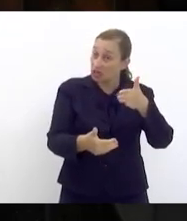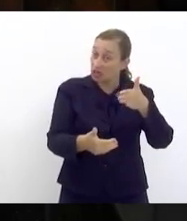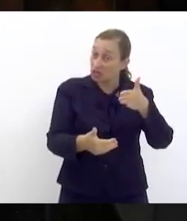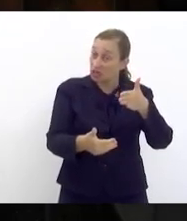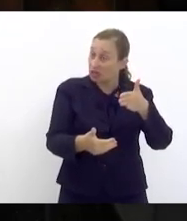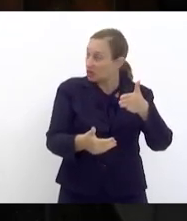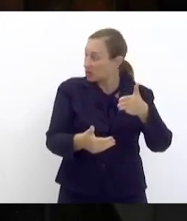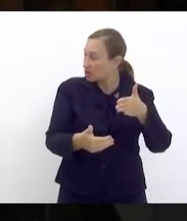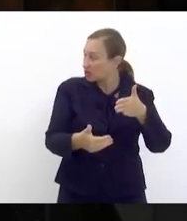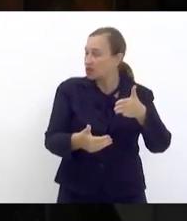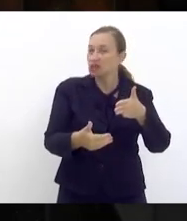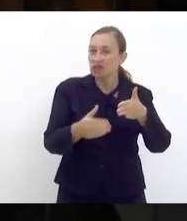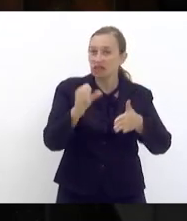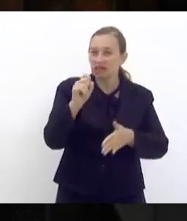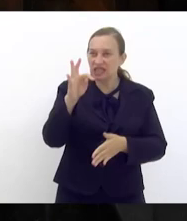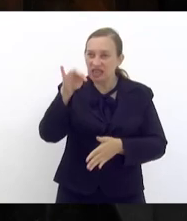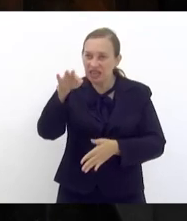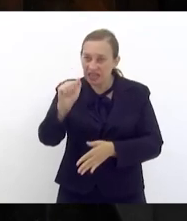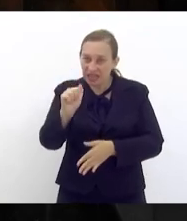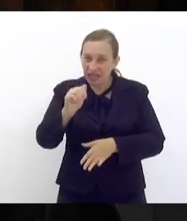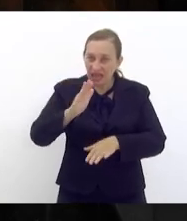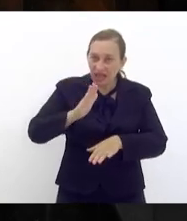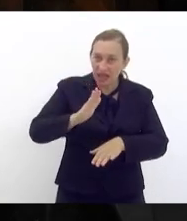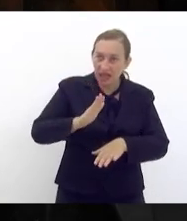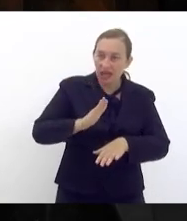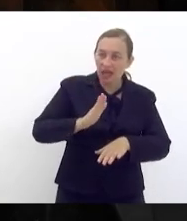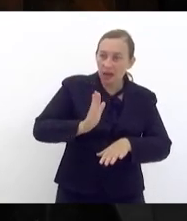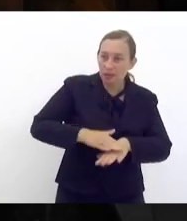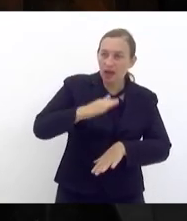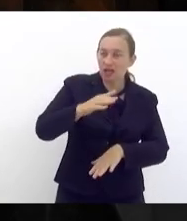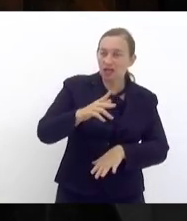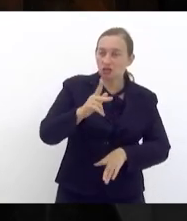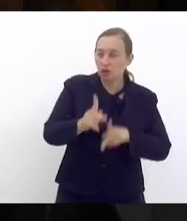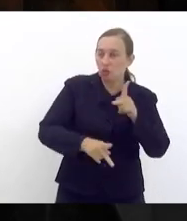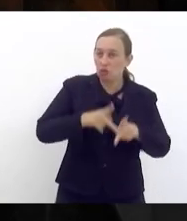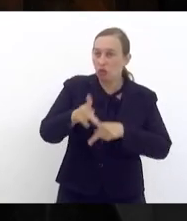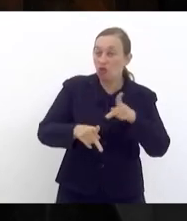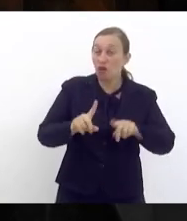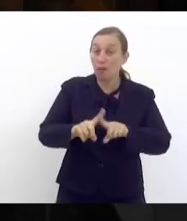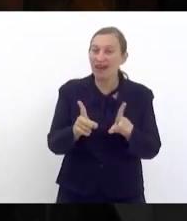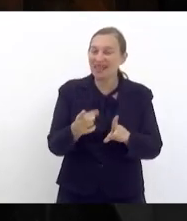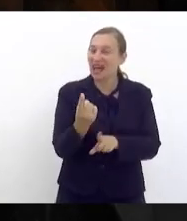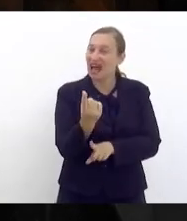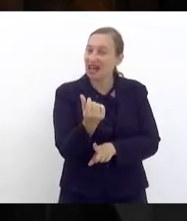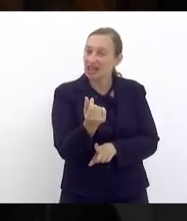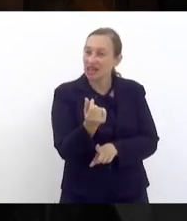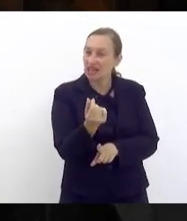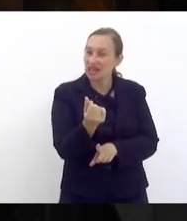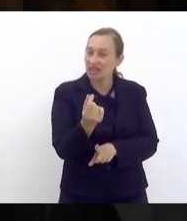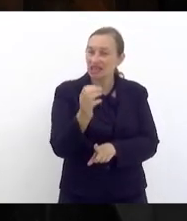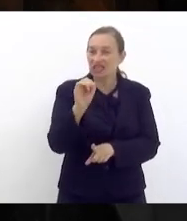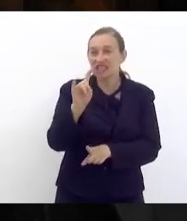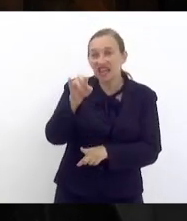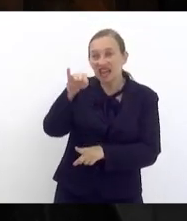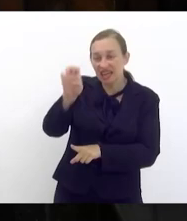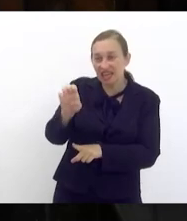nação, e é verdade, o é. Mas taxa Selic é a soma